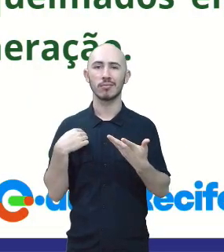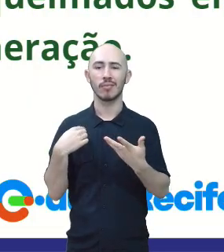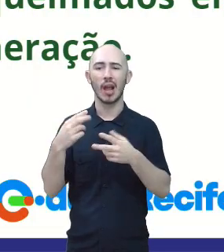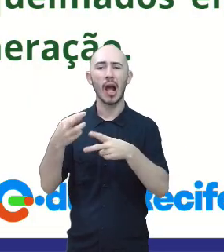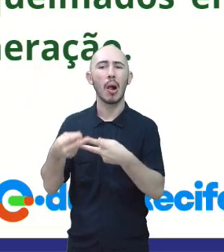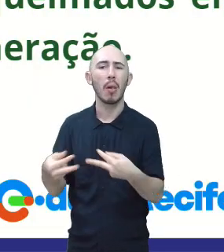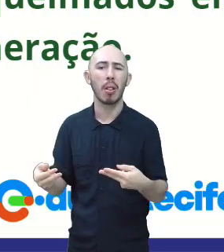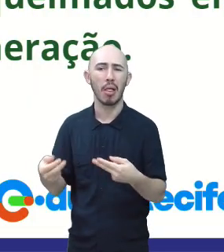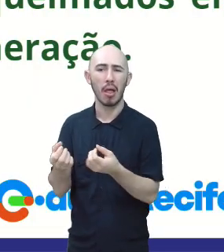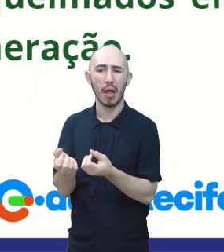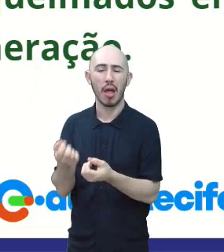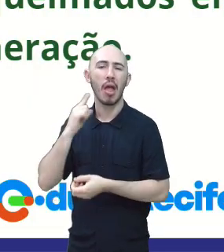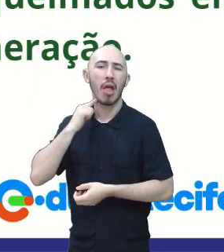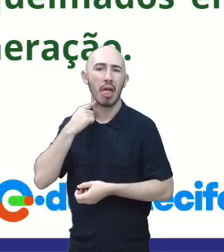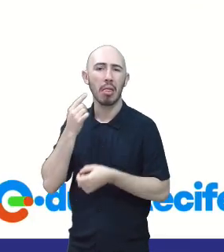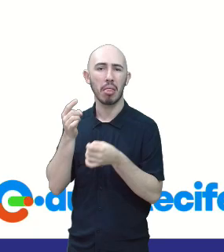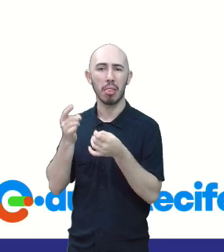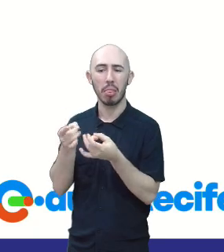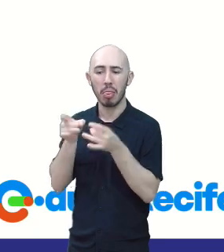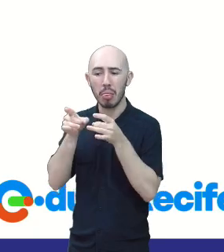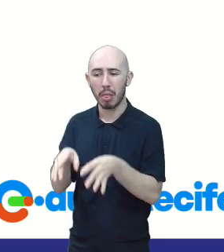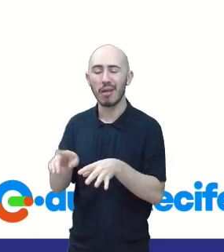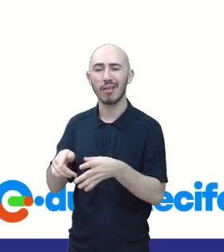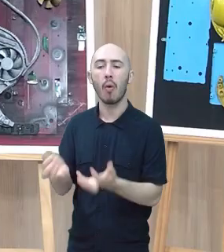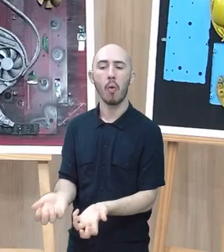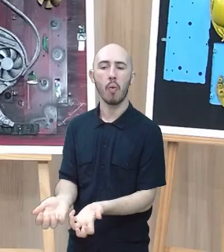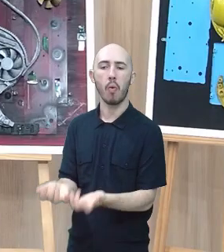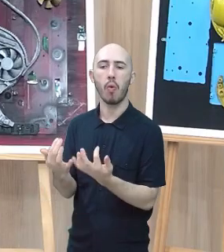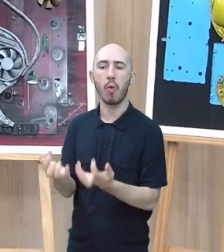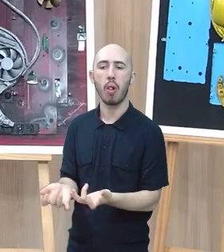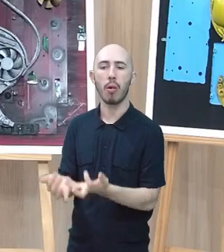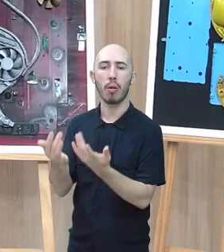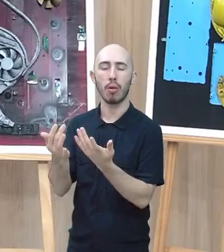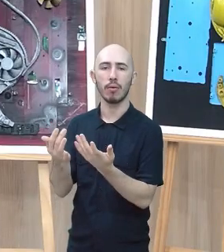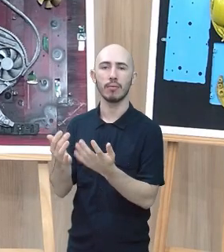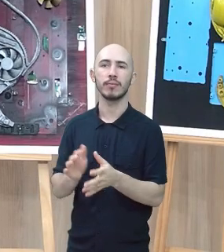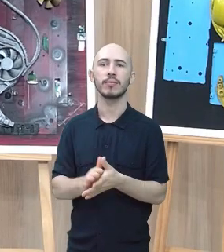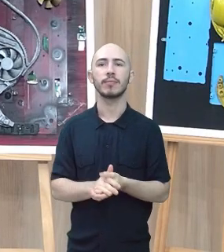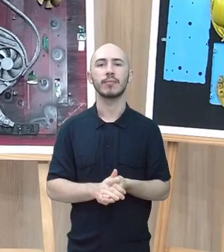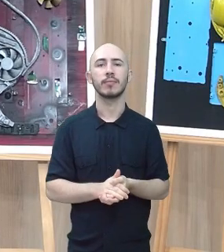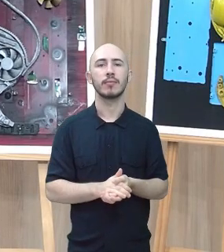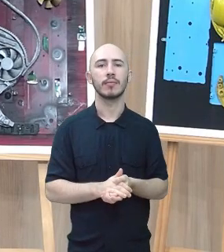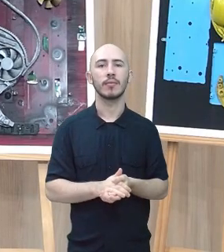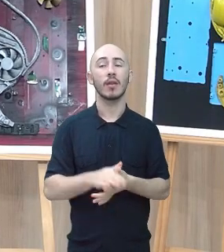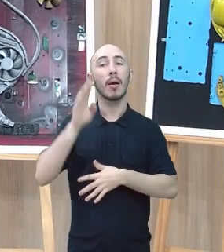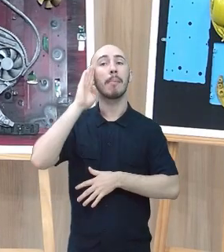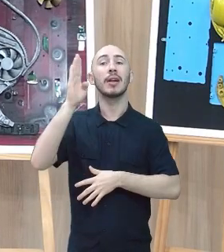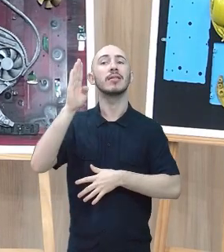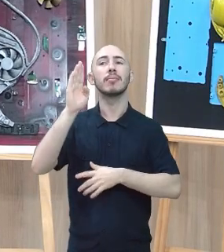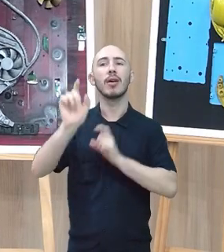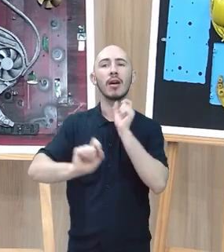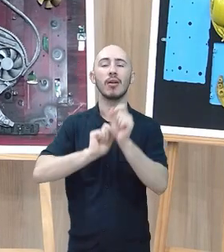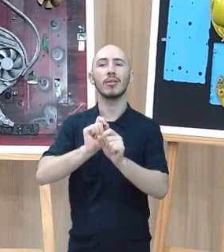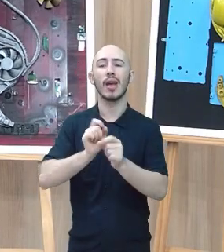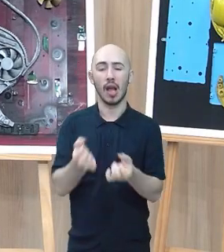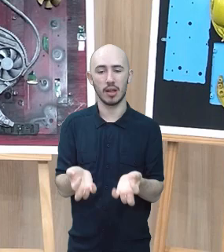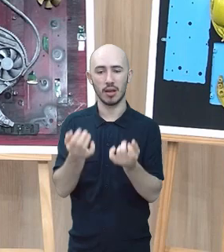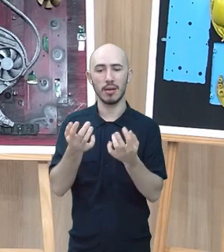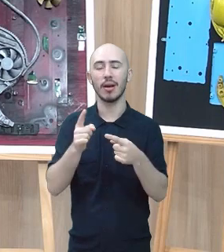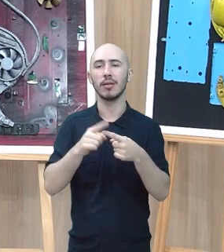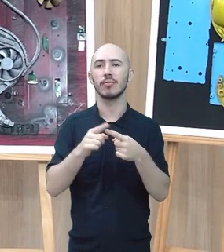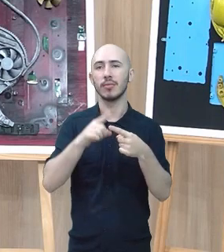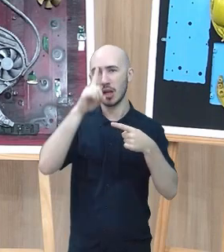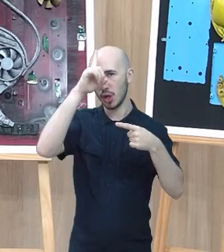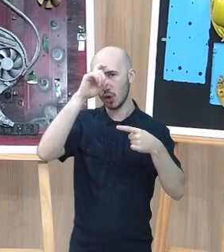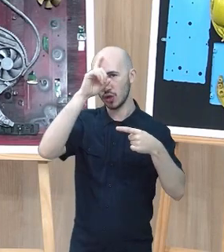em câmaras de incineração. Os principais resíduos que são incinerados são os